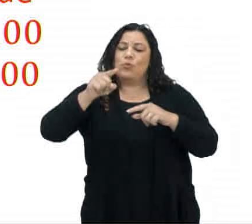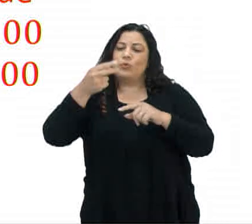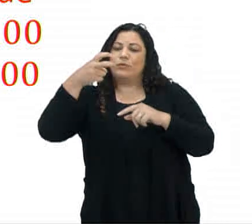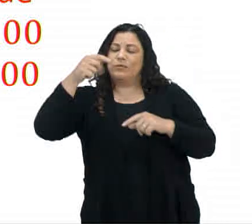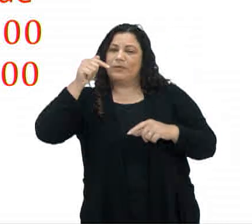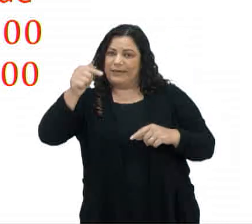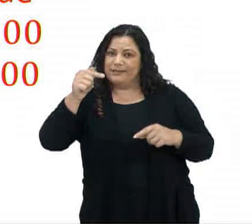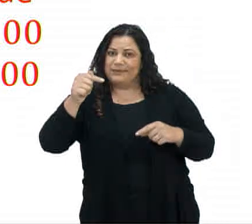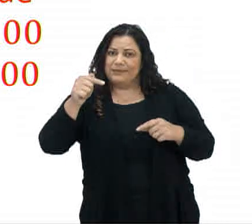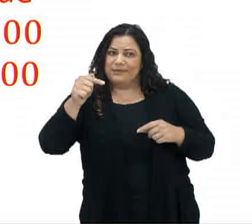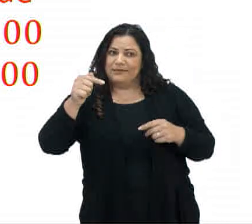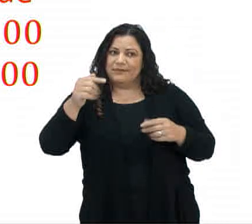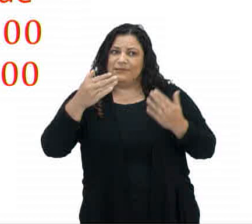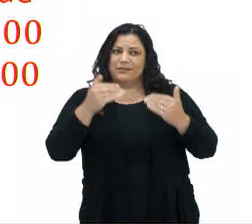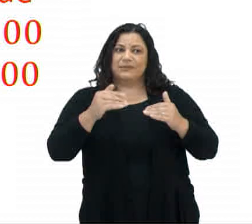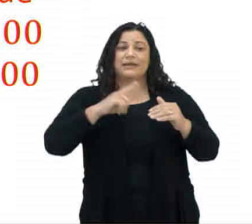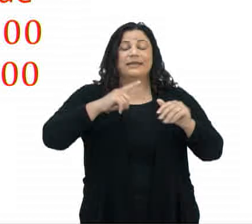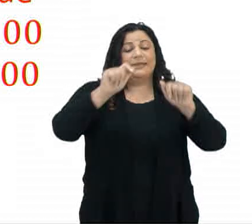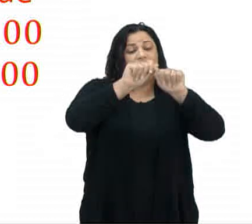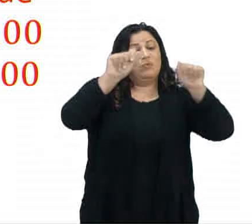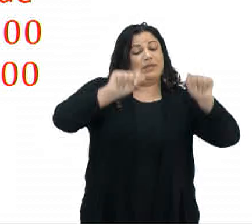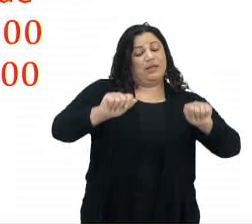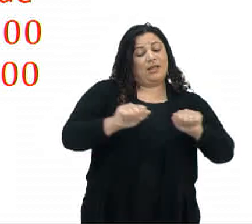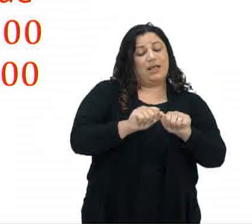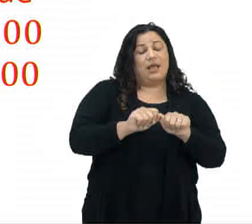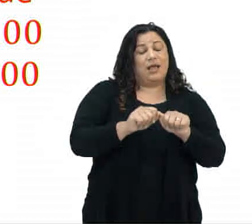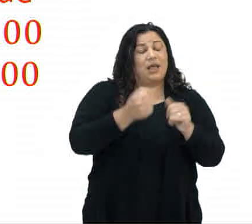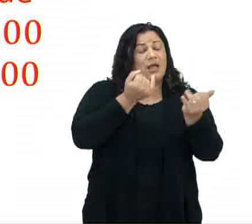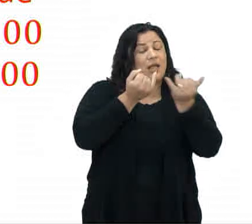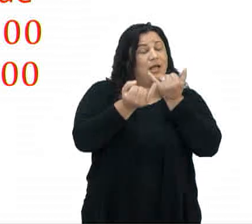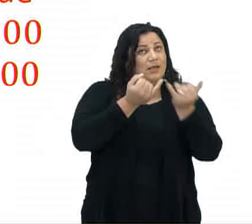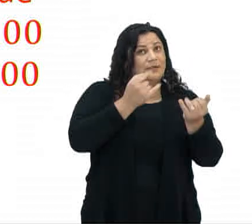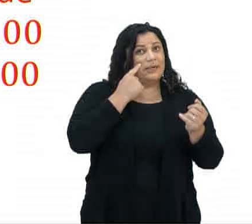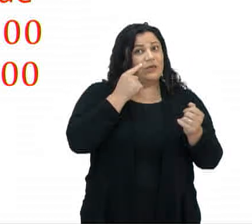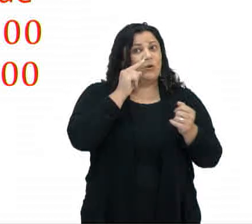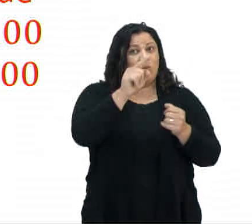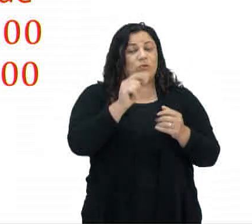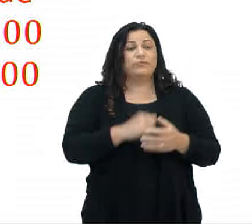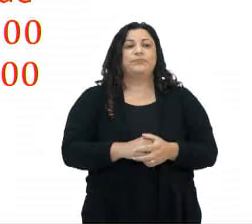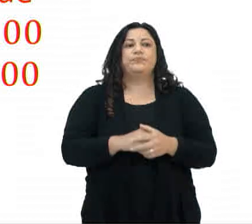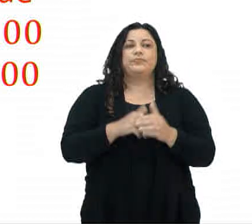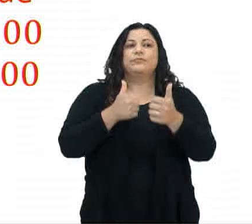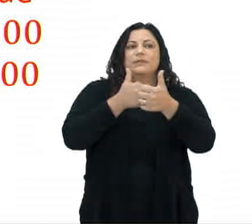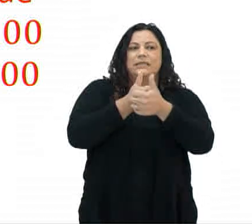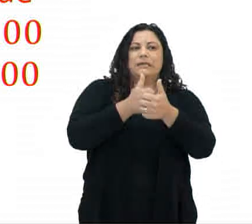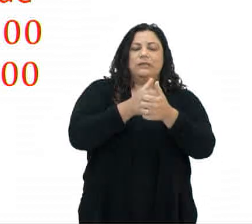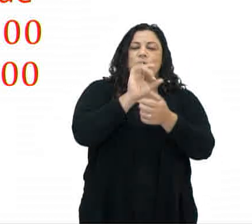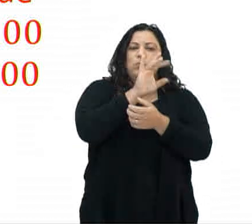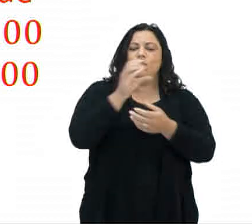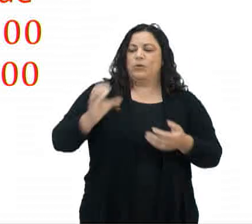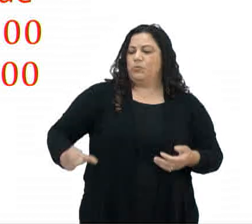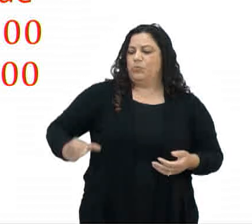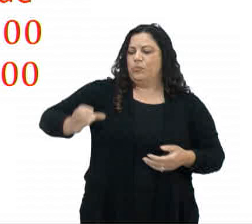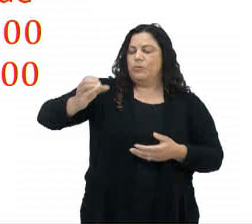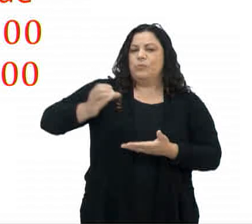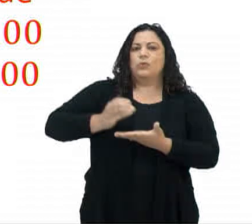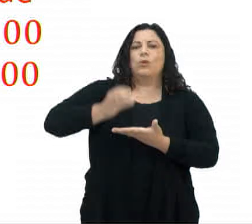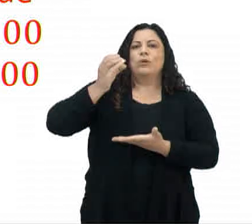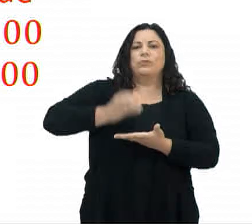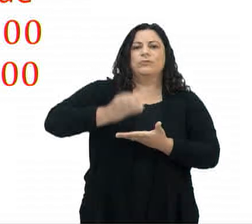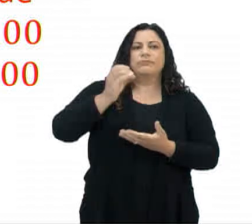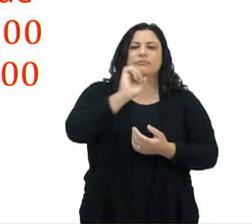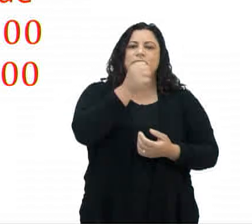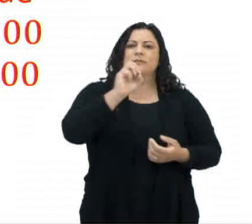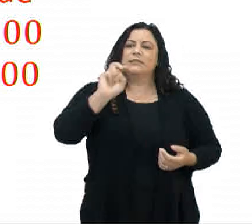começo. E temos uma área aproximada de cada um dos porta-copos, que é de 85